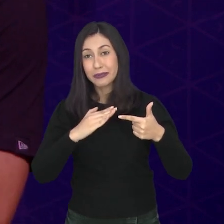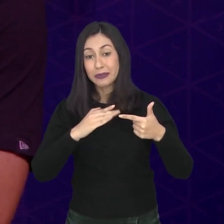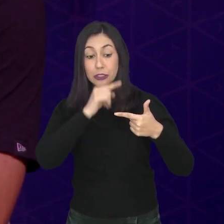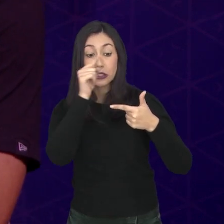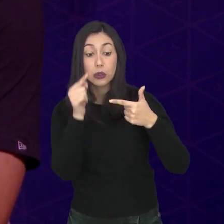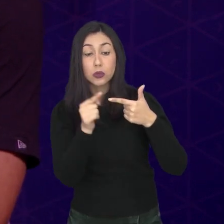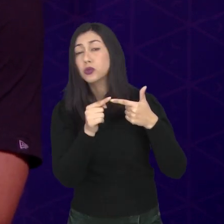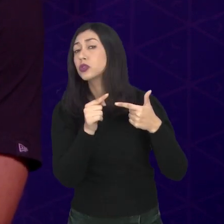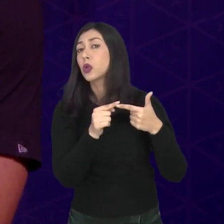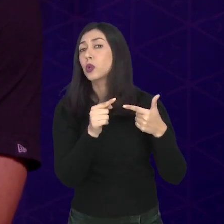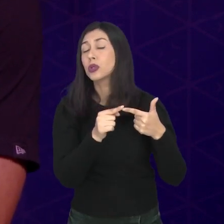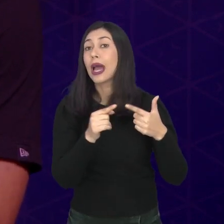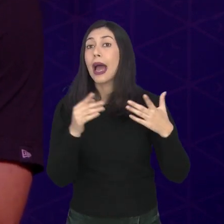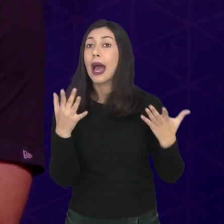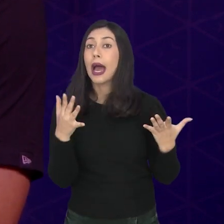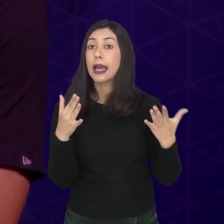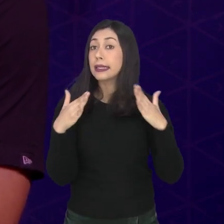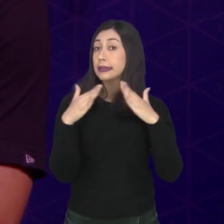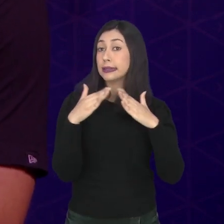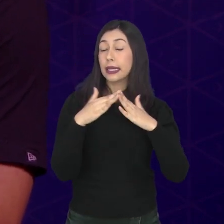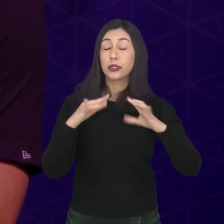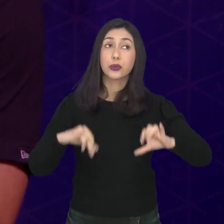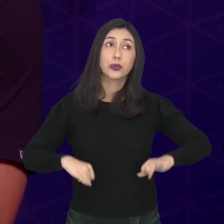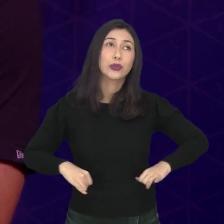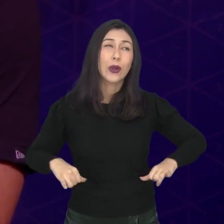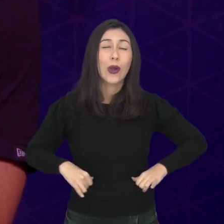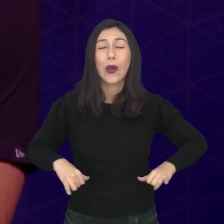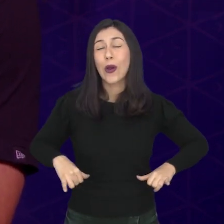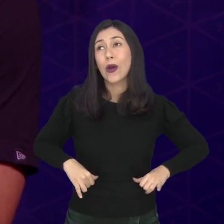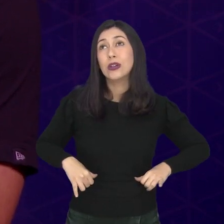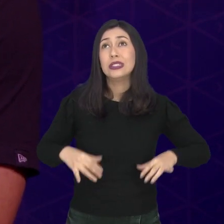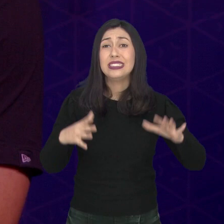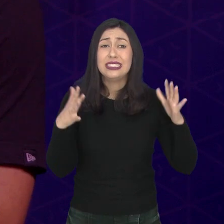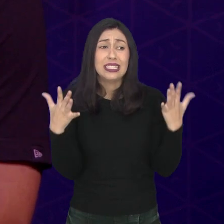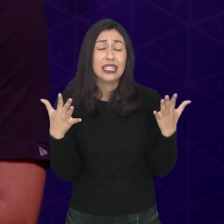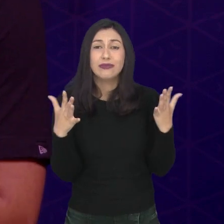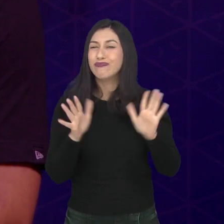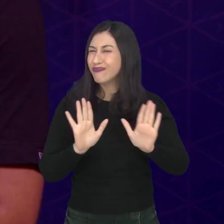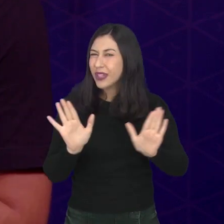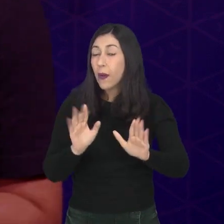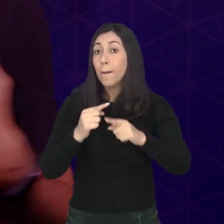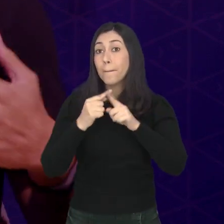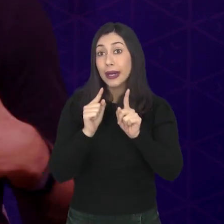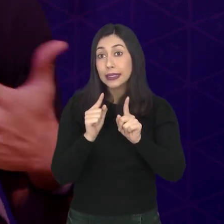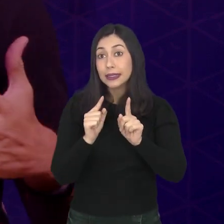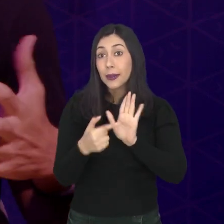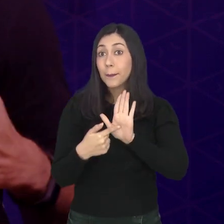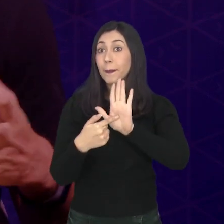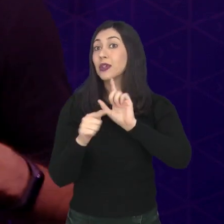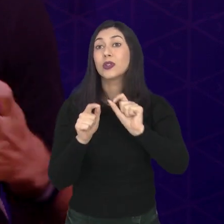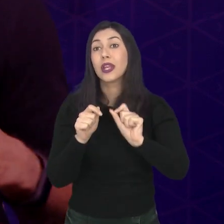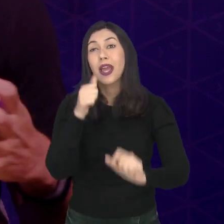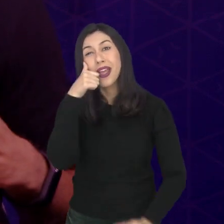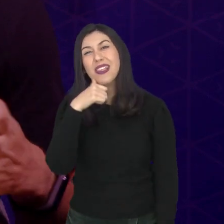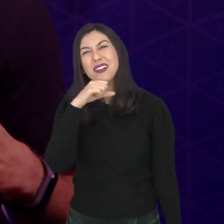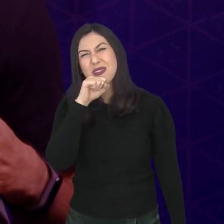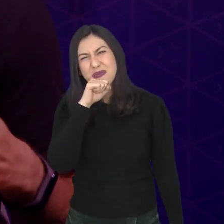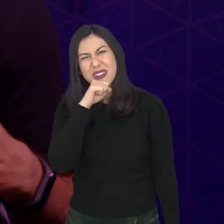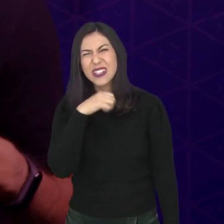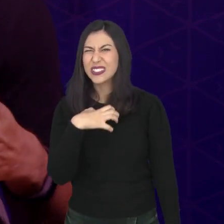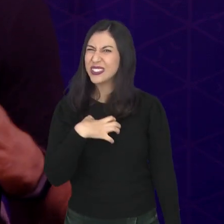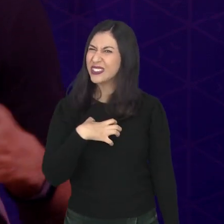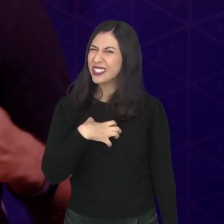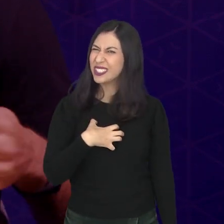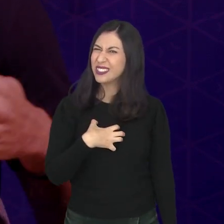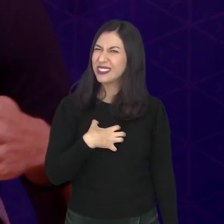o Bakugou não é que ele sofre alguma coisa dentro da casa dele, alguma diferença, mas a mãe dele já tem uma